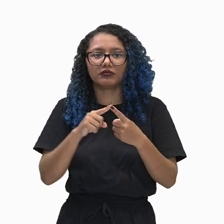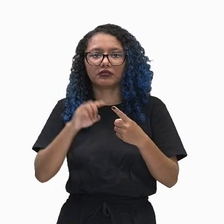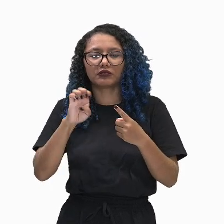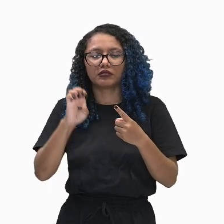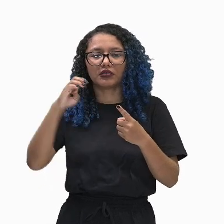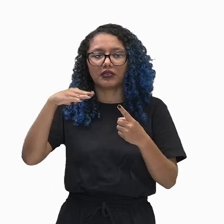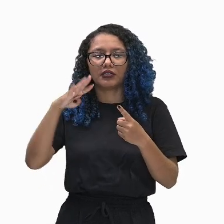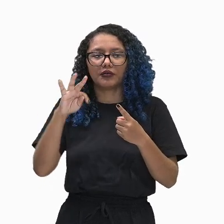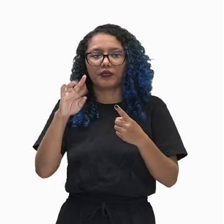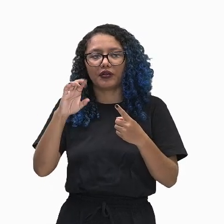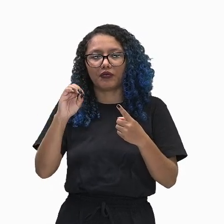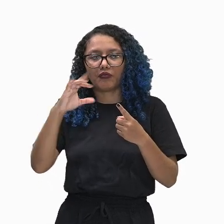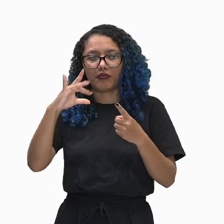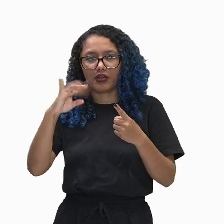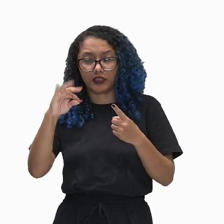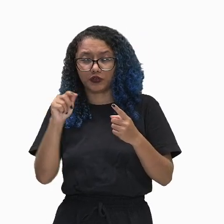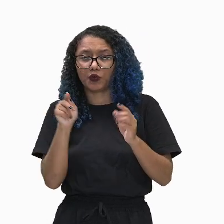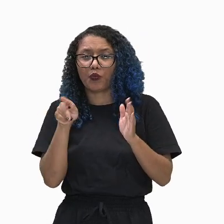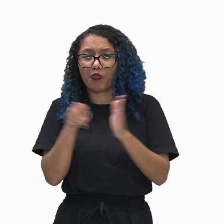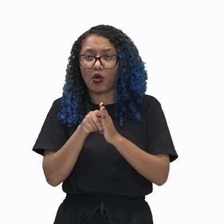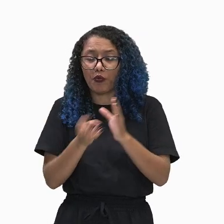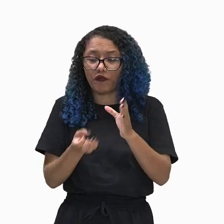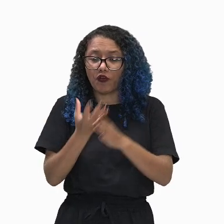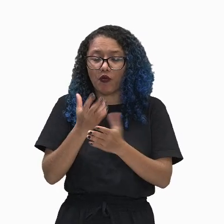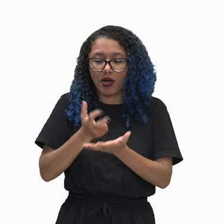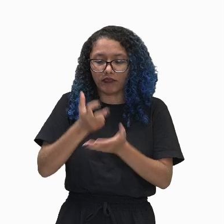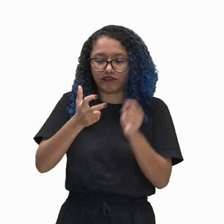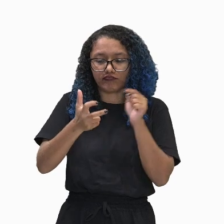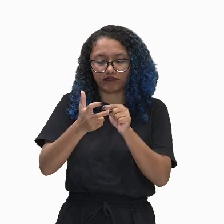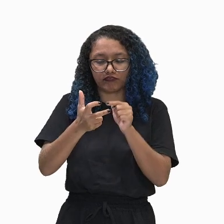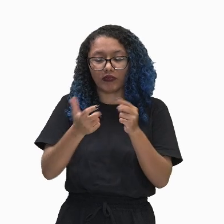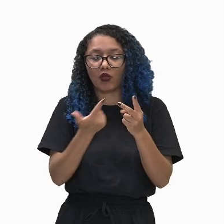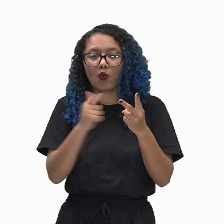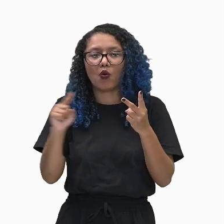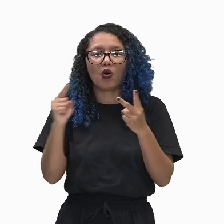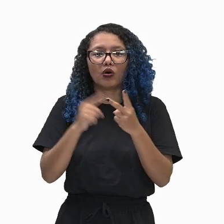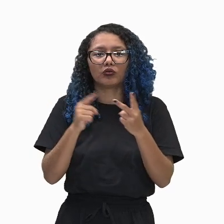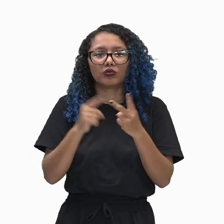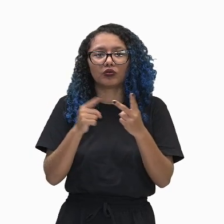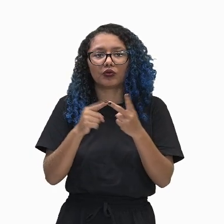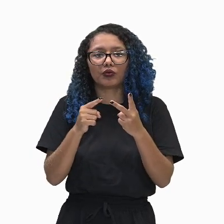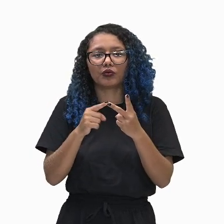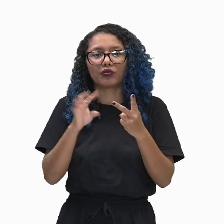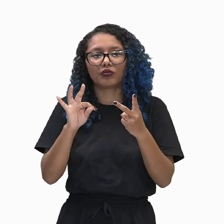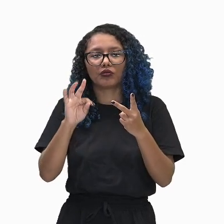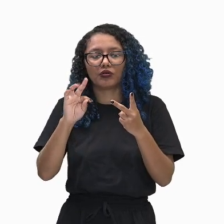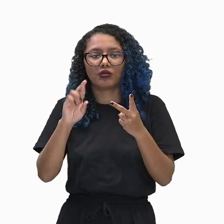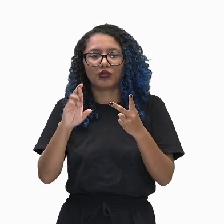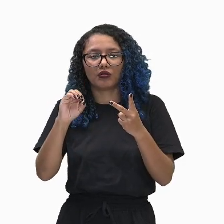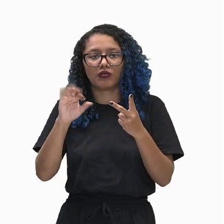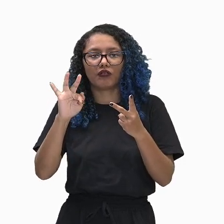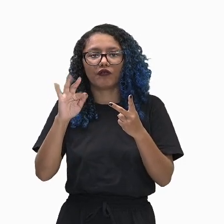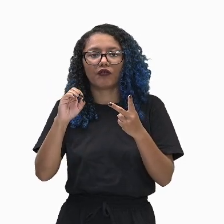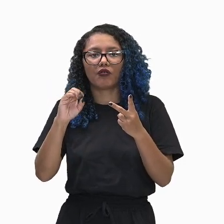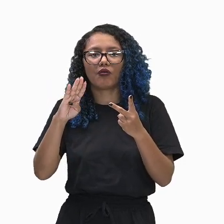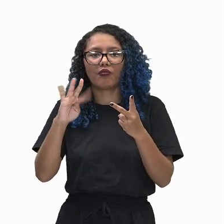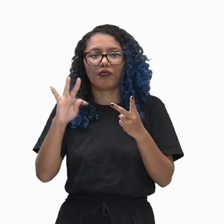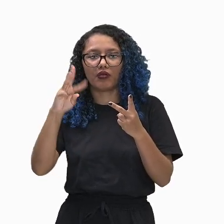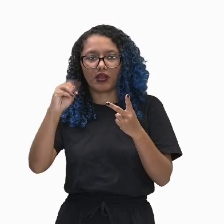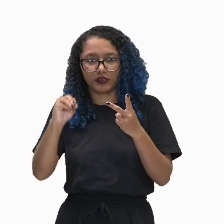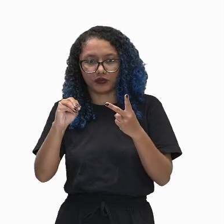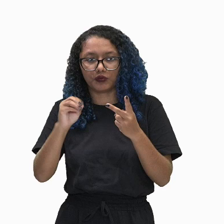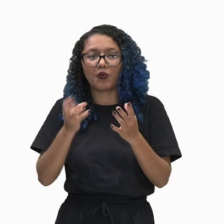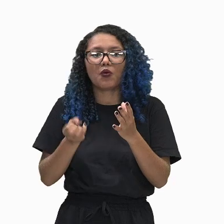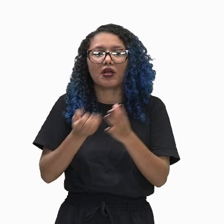o embrião, e o trofoblasto, que formará as membranas extraembrionárias e a